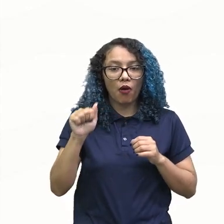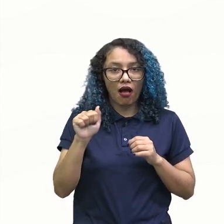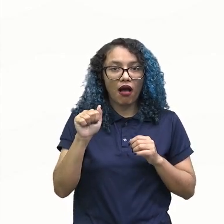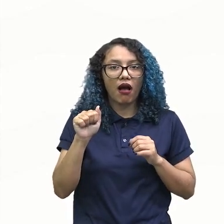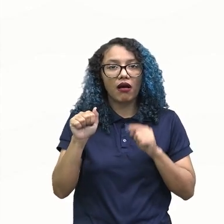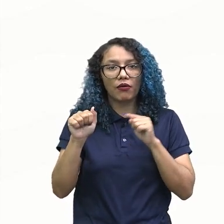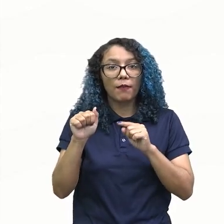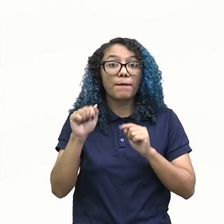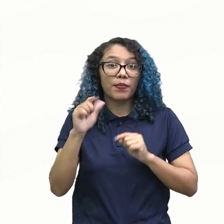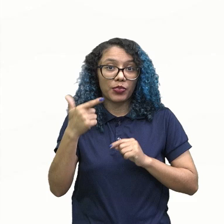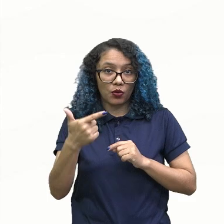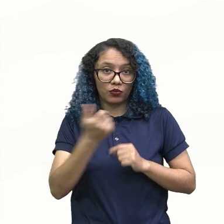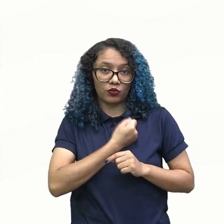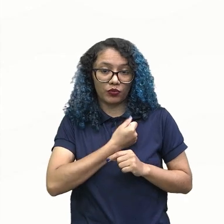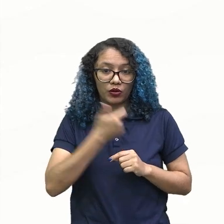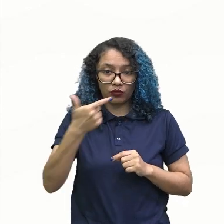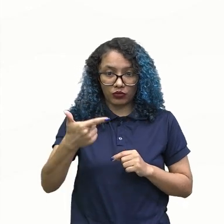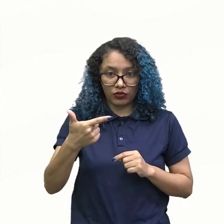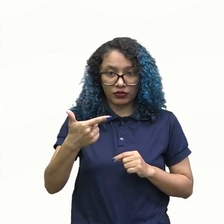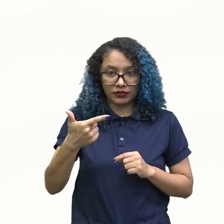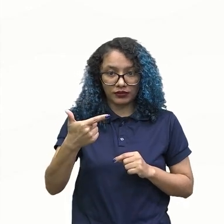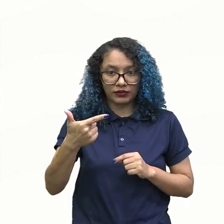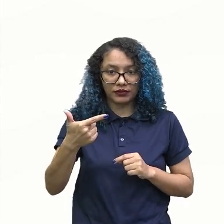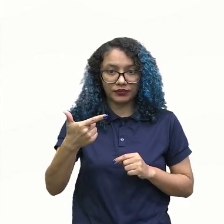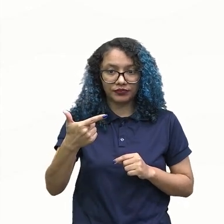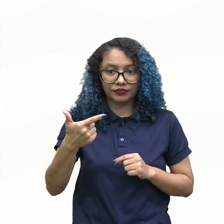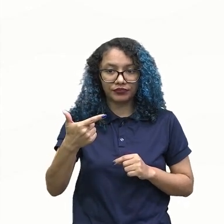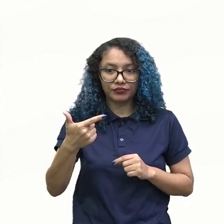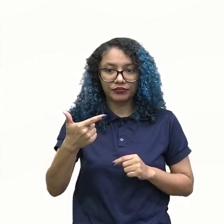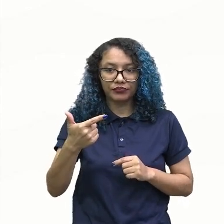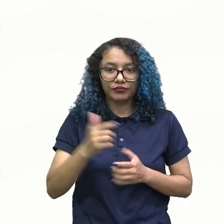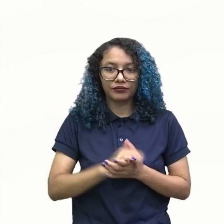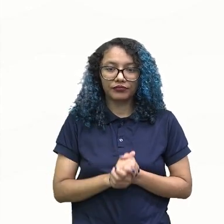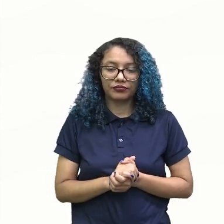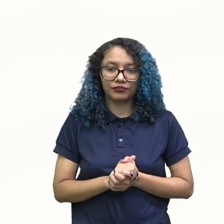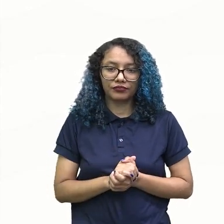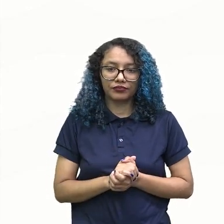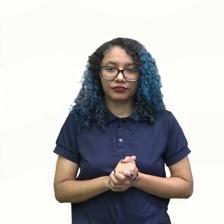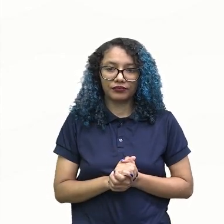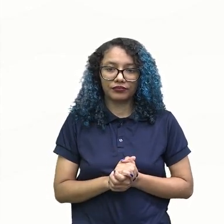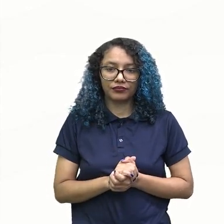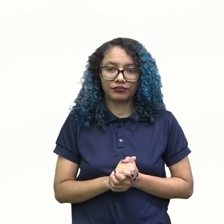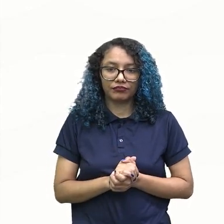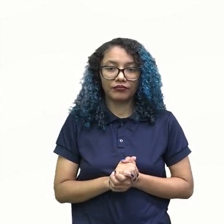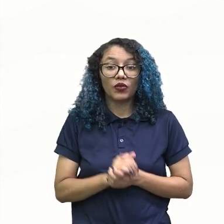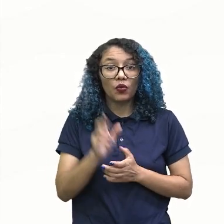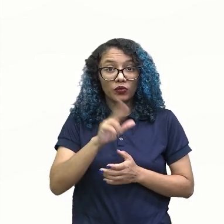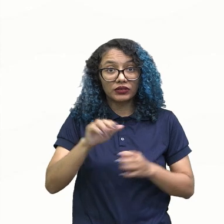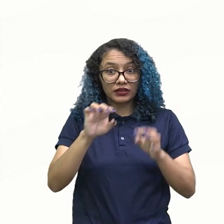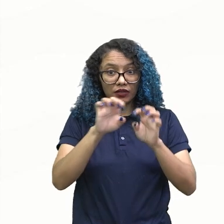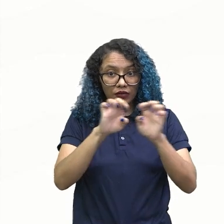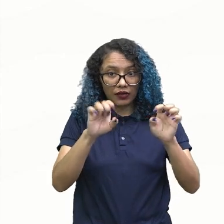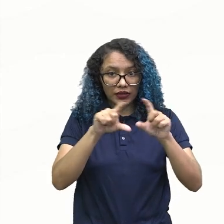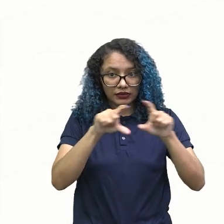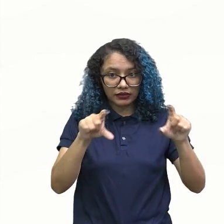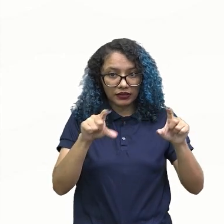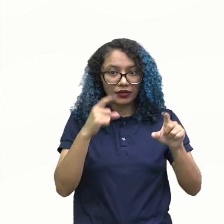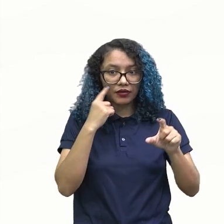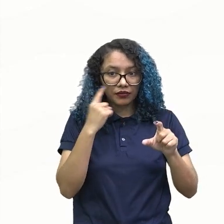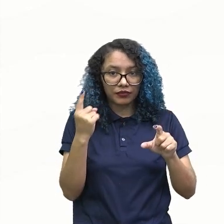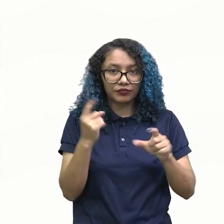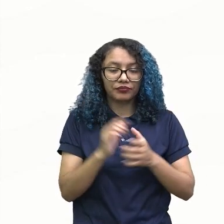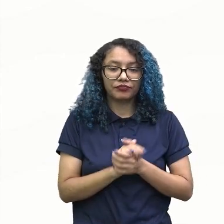pode, sim, por meio desta relação, por meio desta fórmula, por meio deste caminho aí que eles